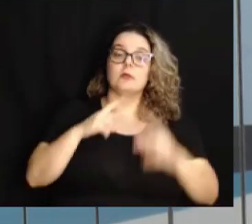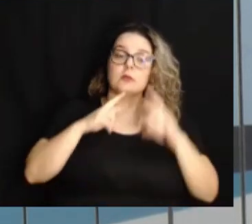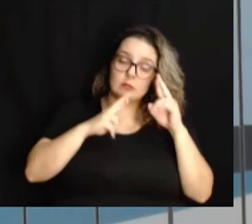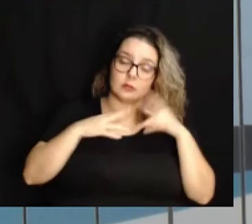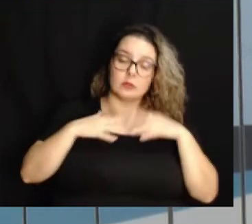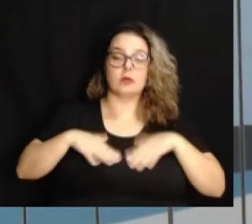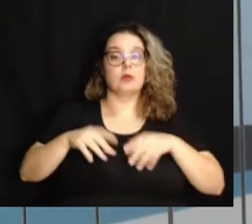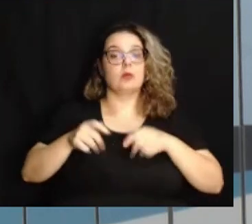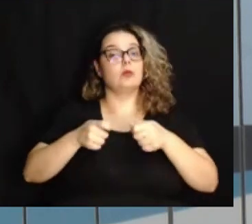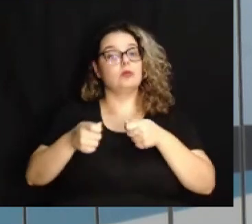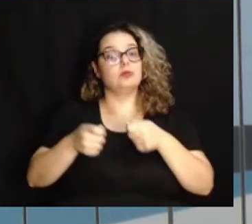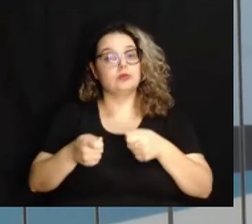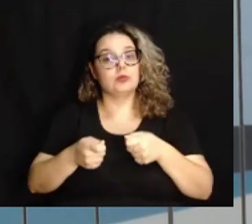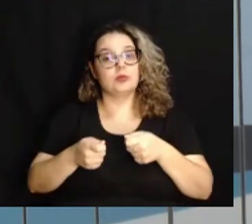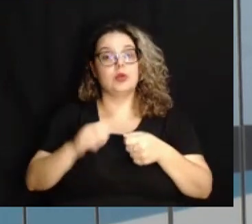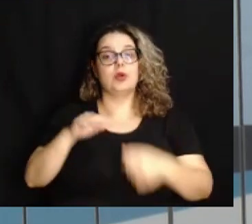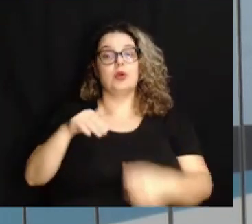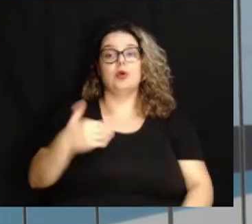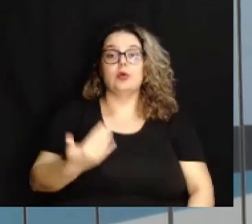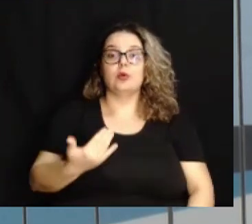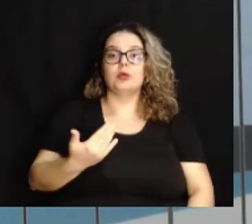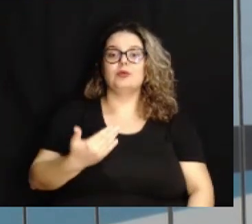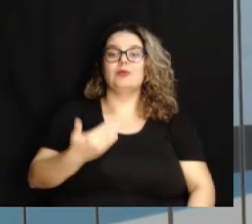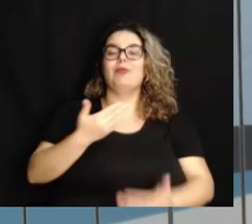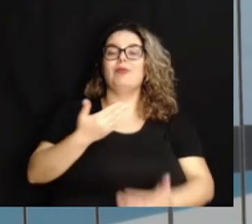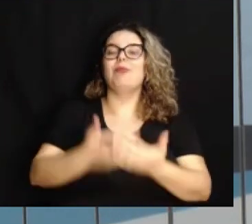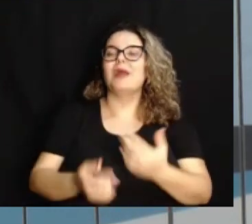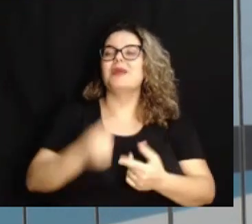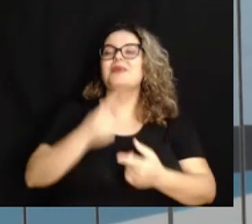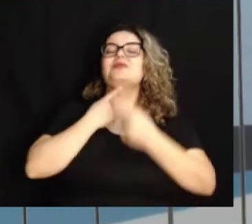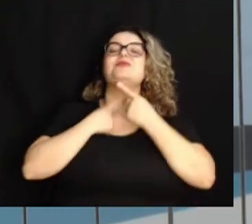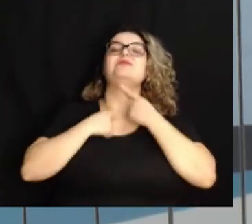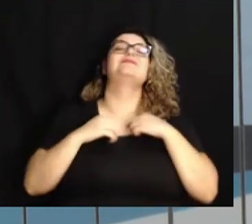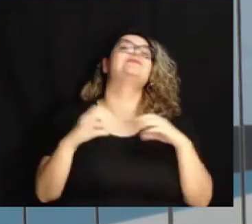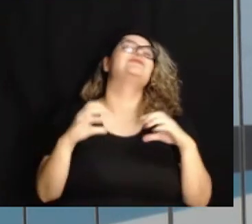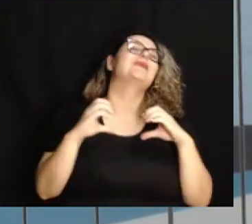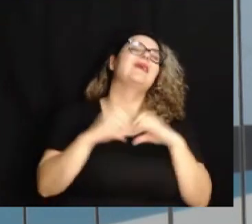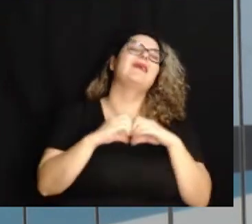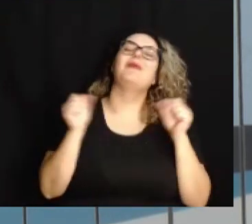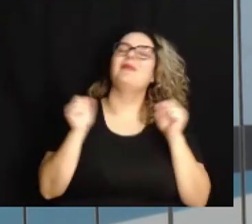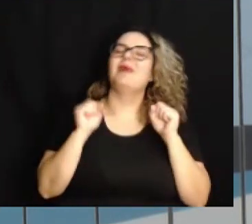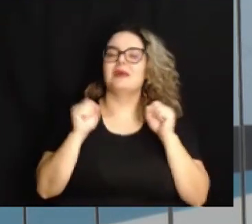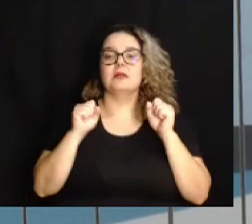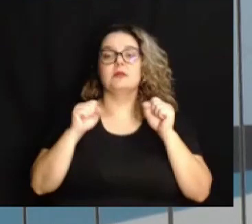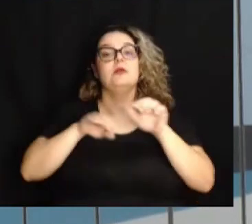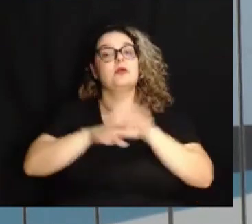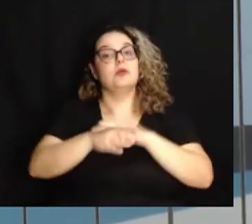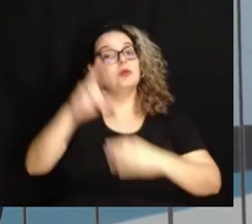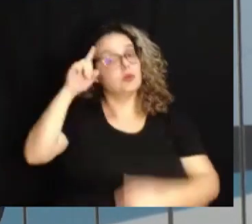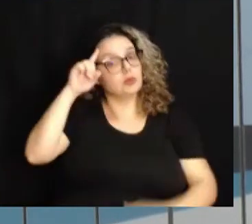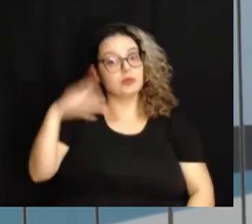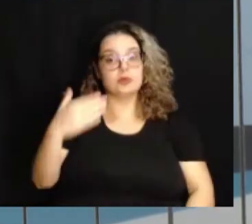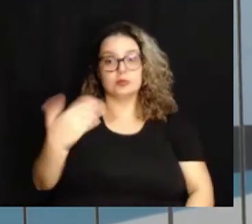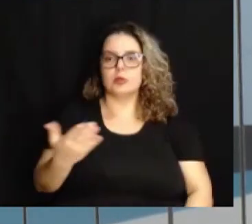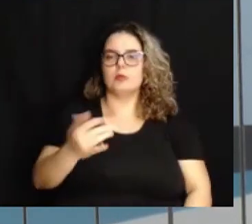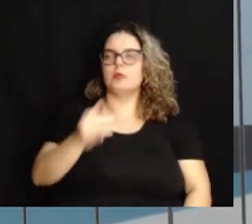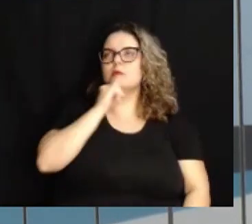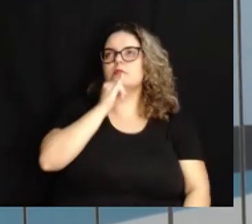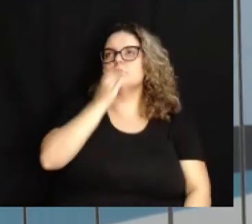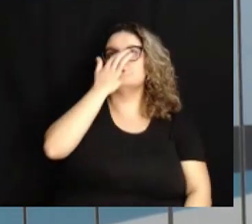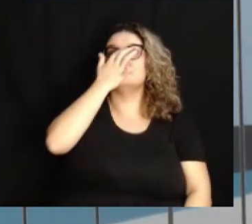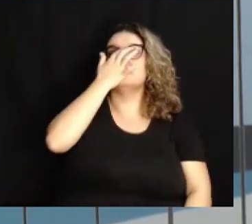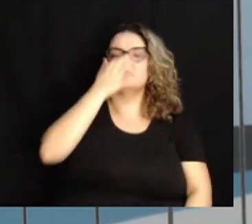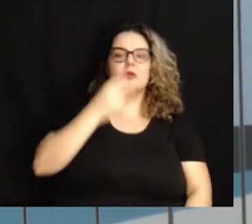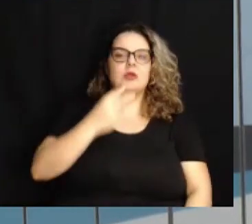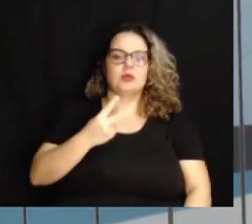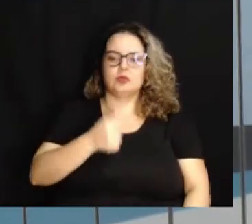exemplo, perde, né, a vontade daquilo que ela ama fazer habitualmente durante, por exemplo, aí de uns 2 semanas, 3, e